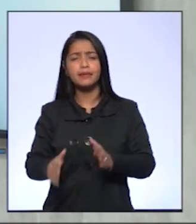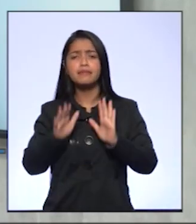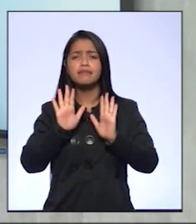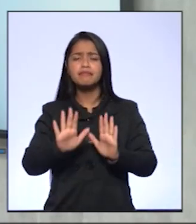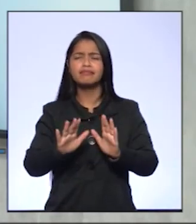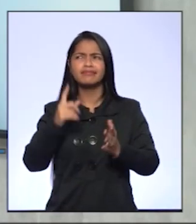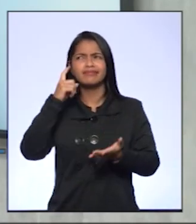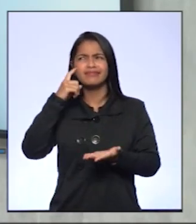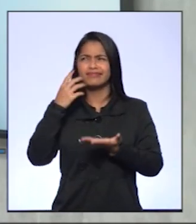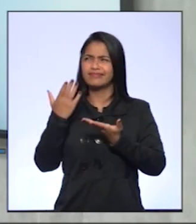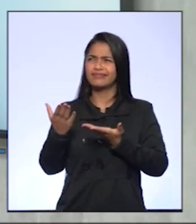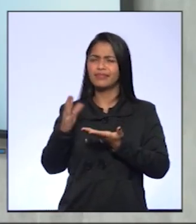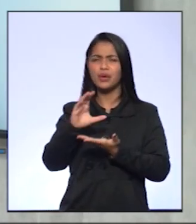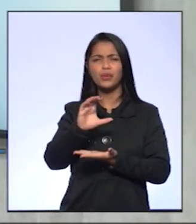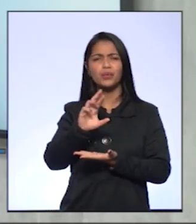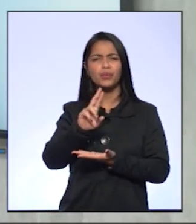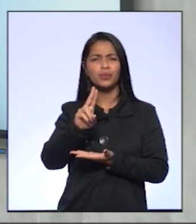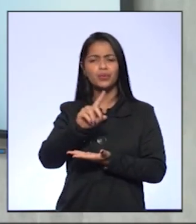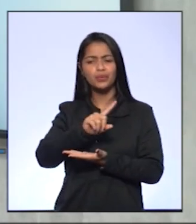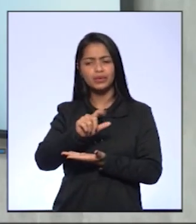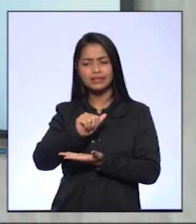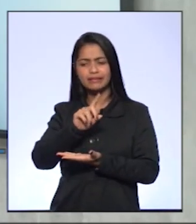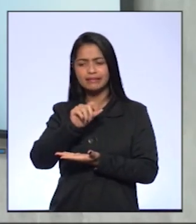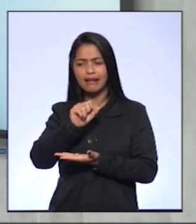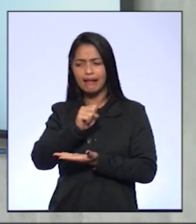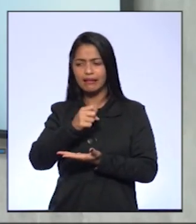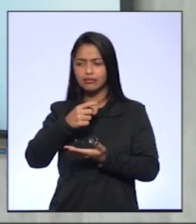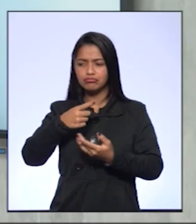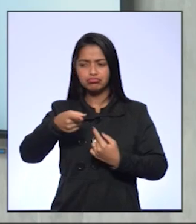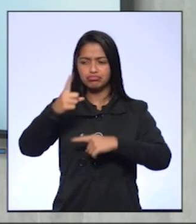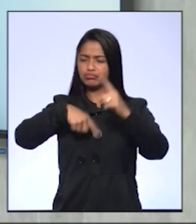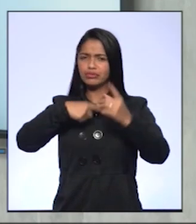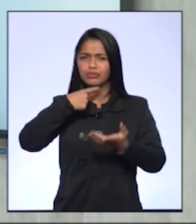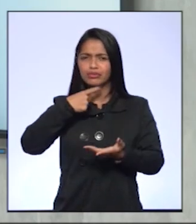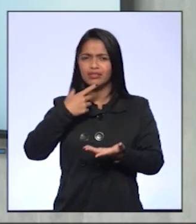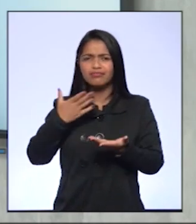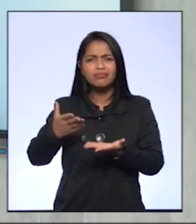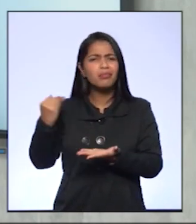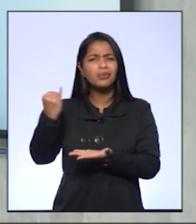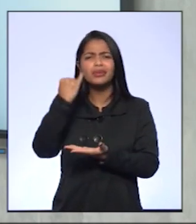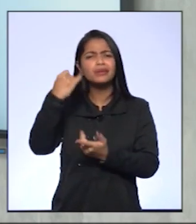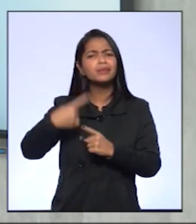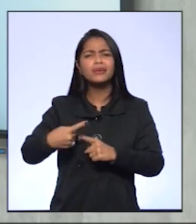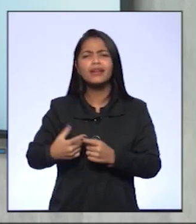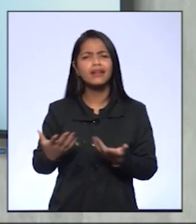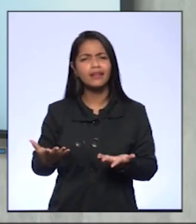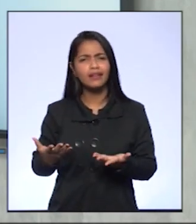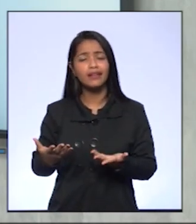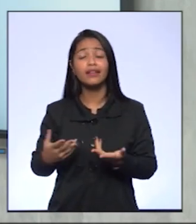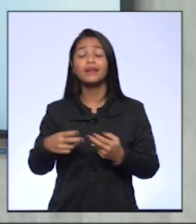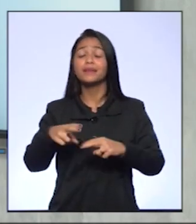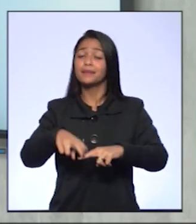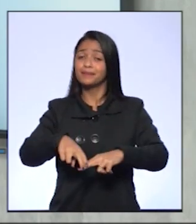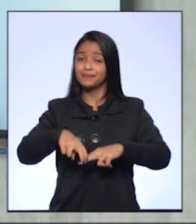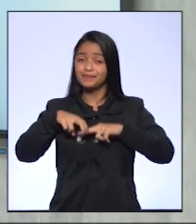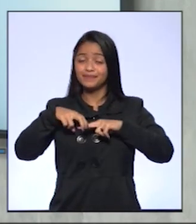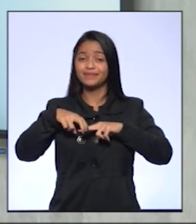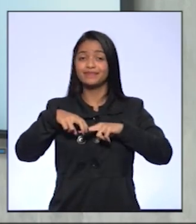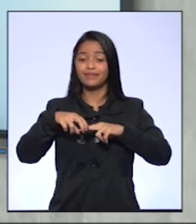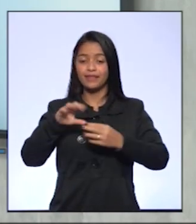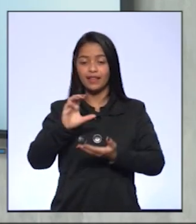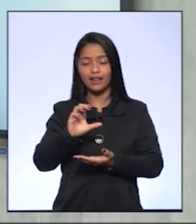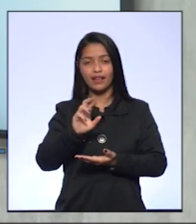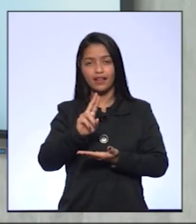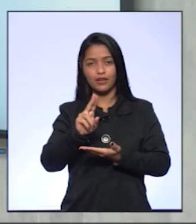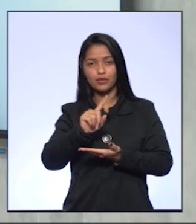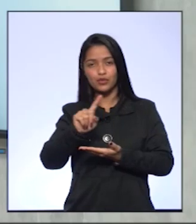importante? Por que as cruzadas estão tão significativas? Porque as consequências das cruzadas que geraram